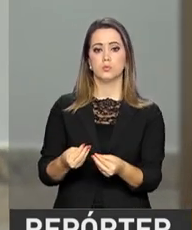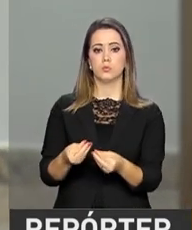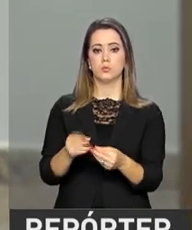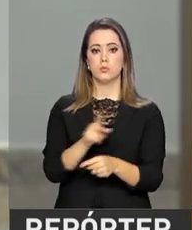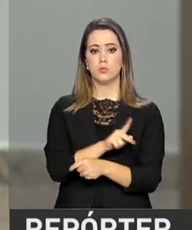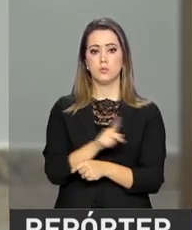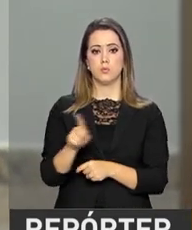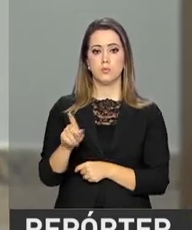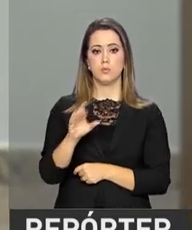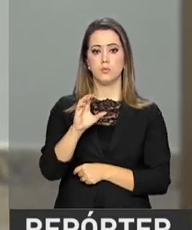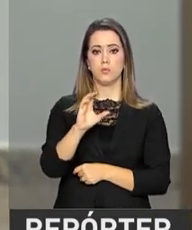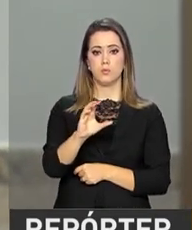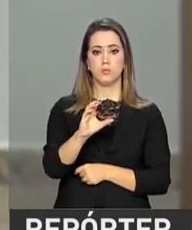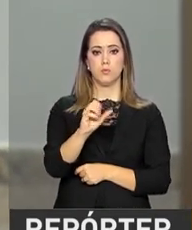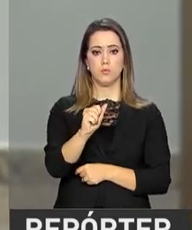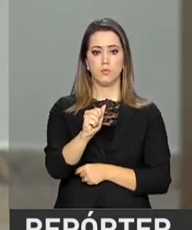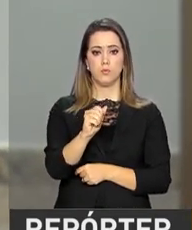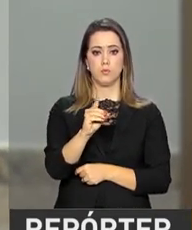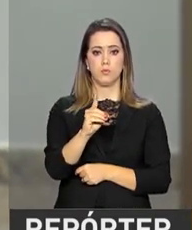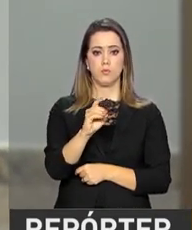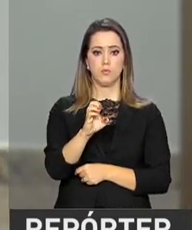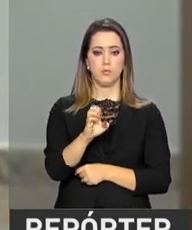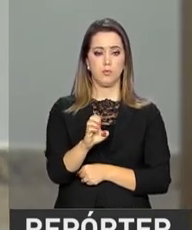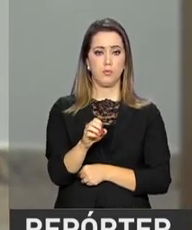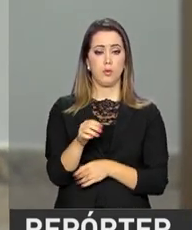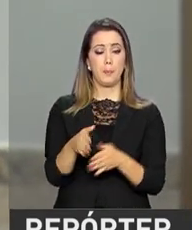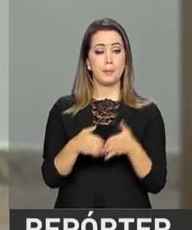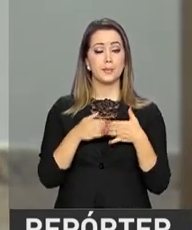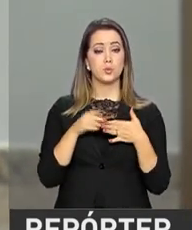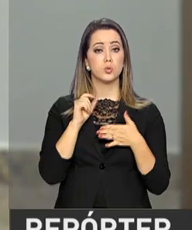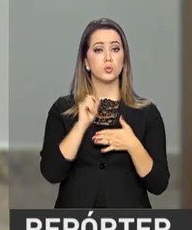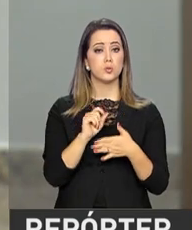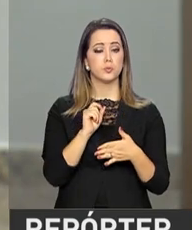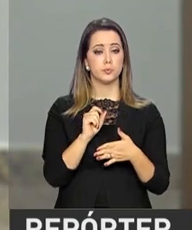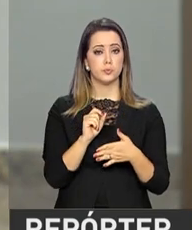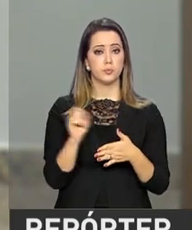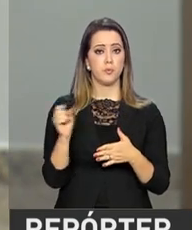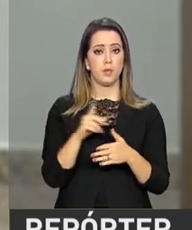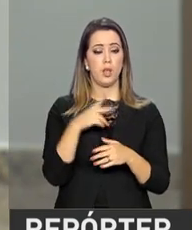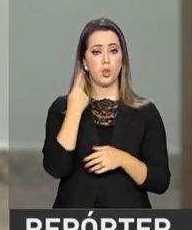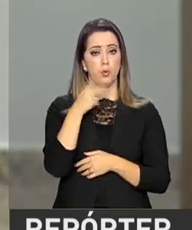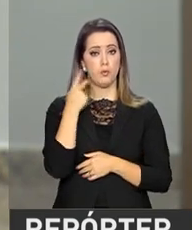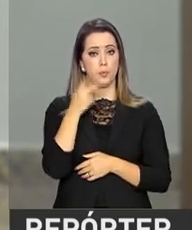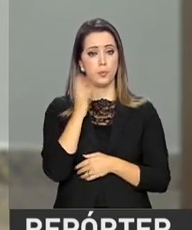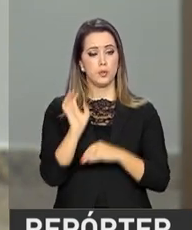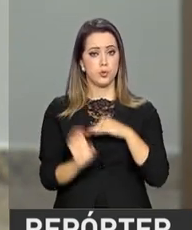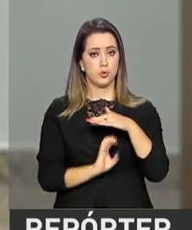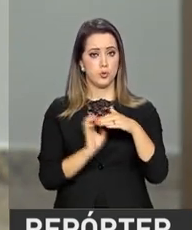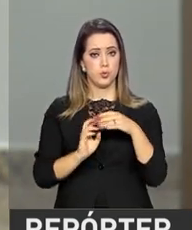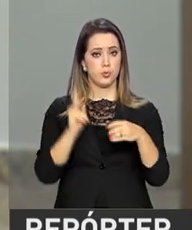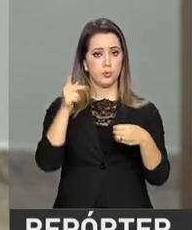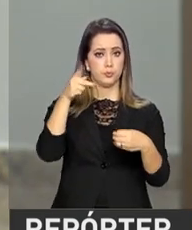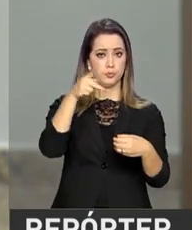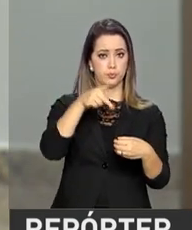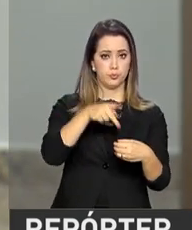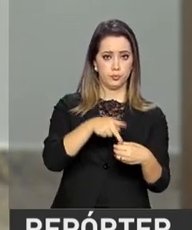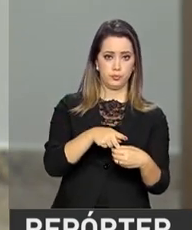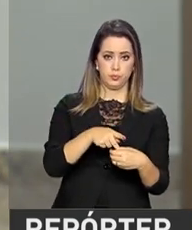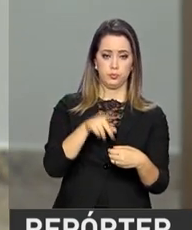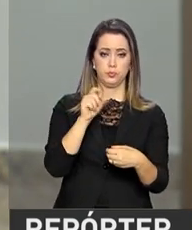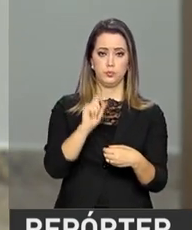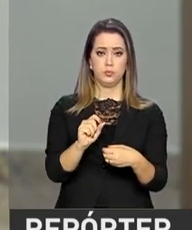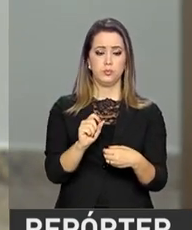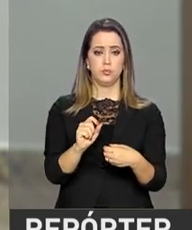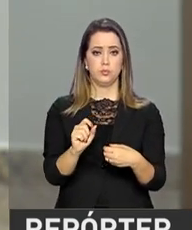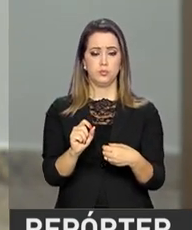cade uma solicitação para que é a nova política que está sendo implementada